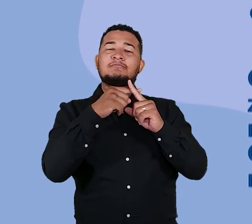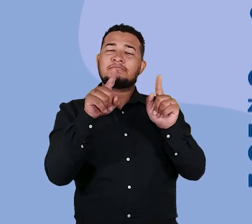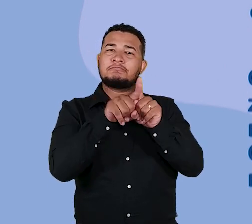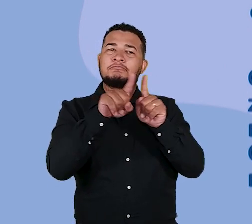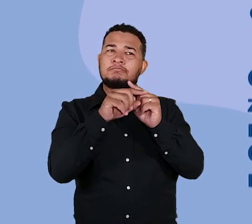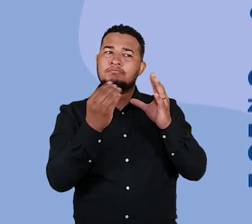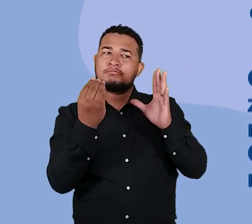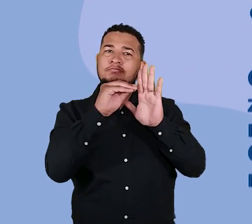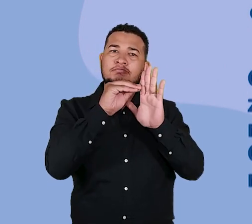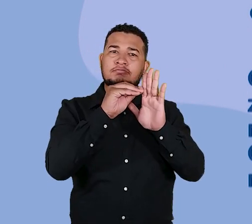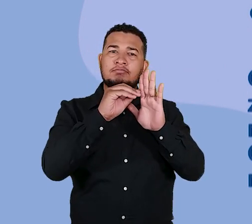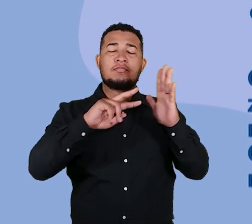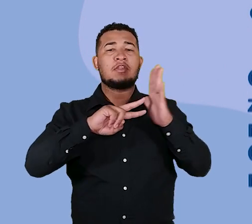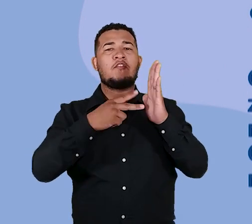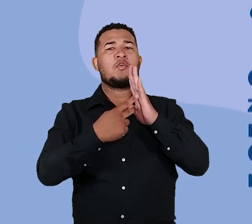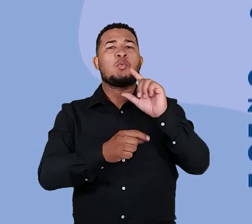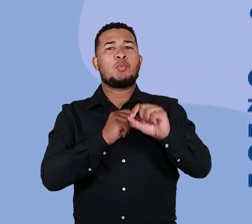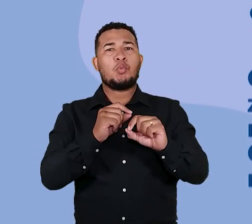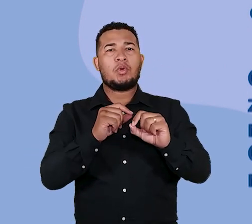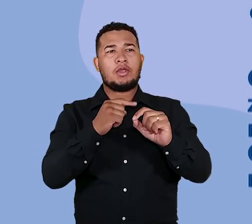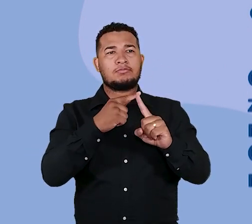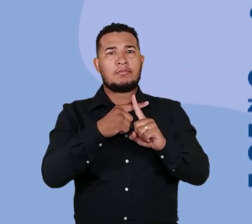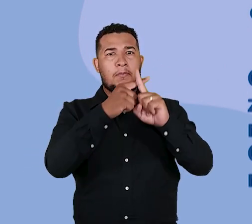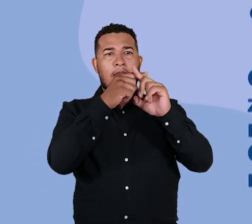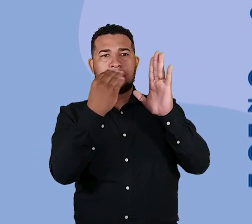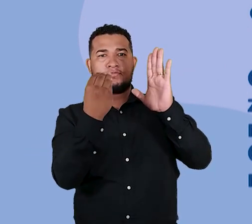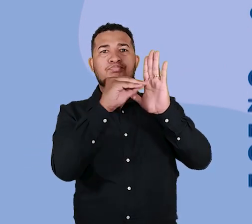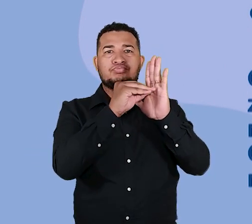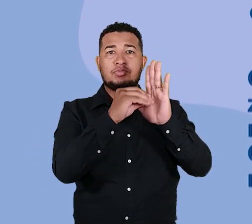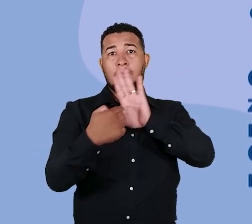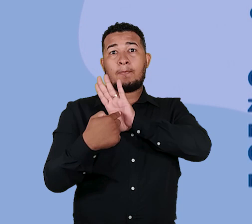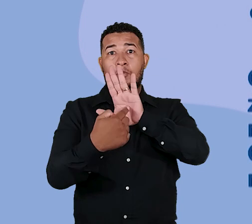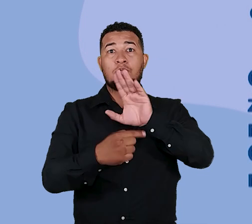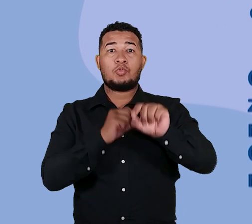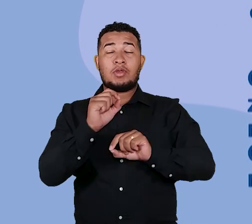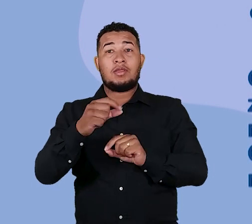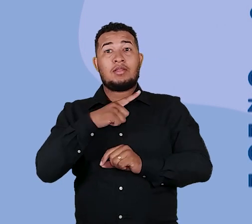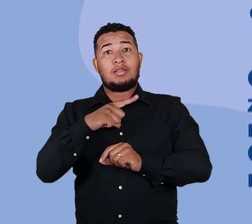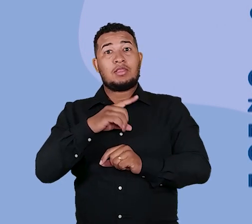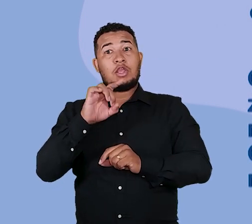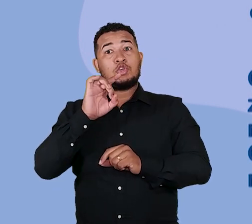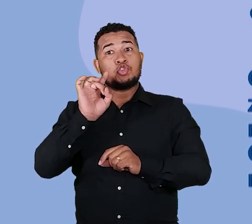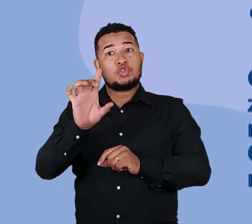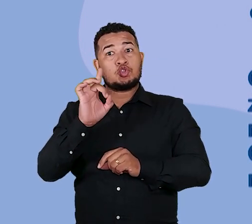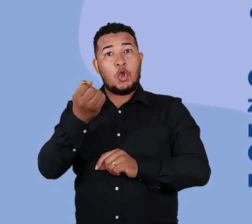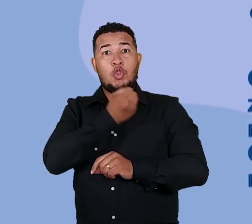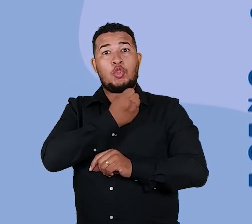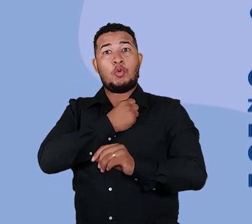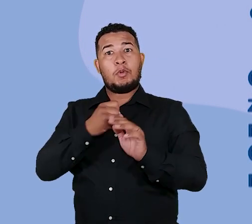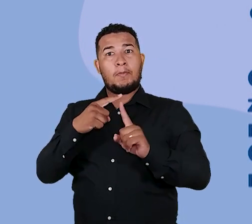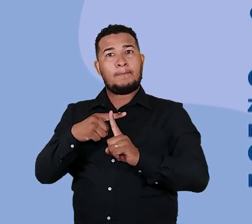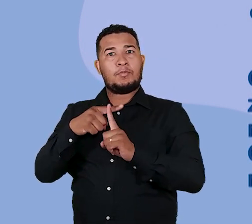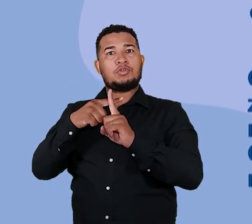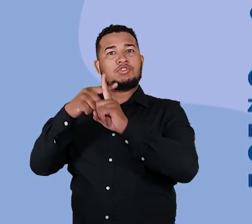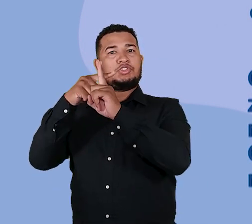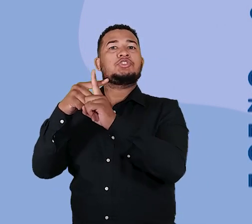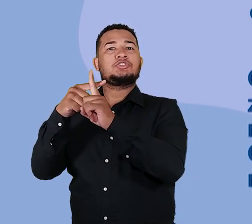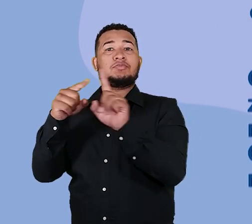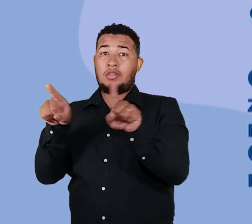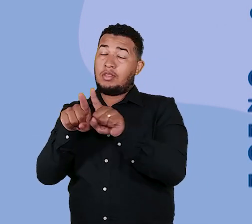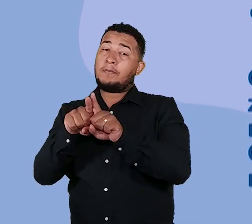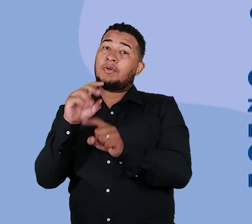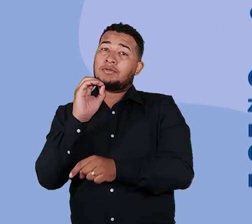subscrito. O que isso quer dizer? Esse mais aí indica que só tem os números positivos mais o